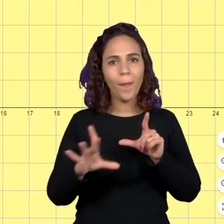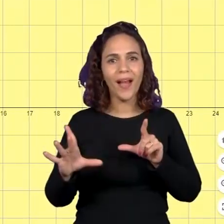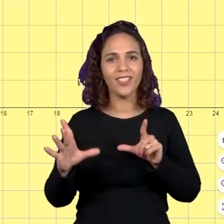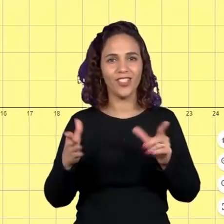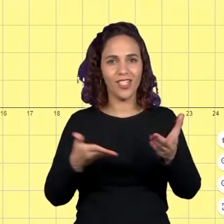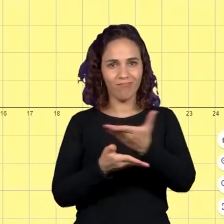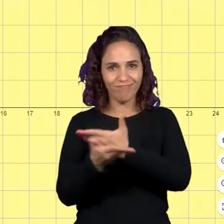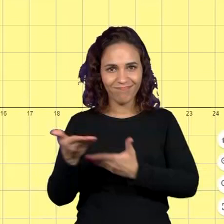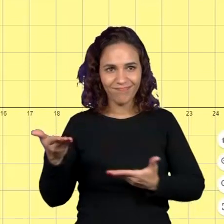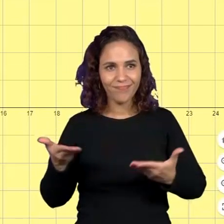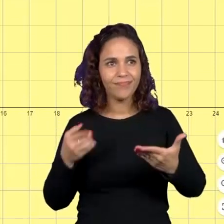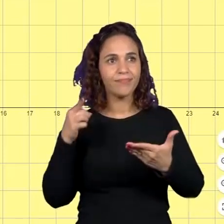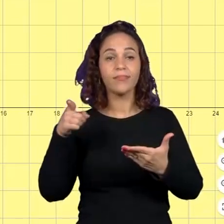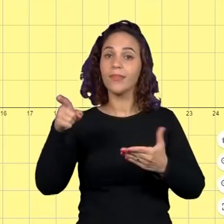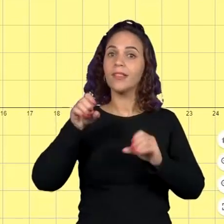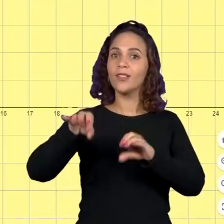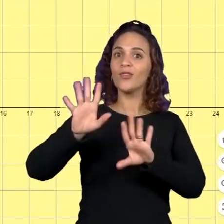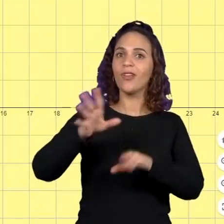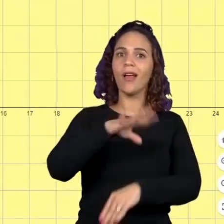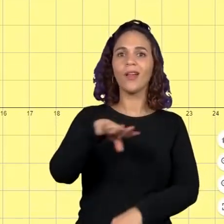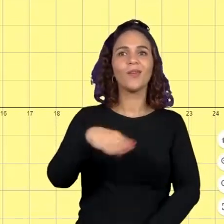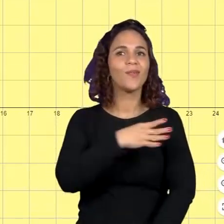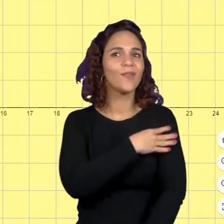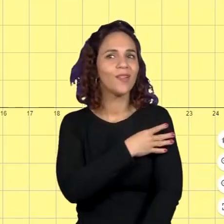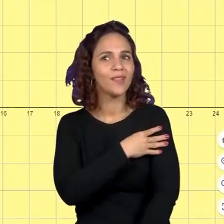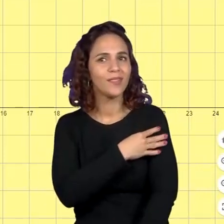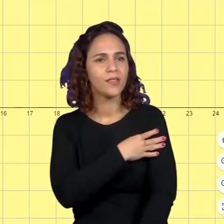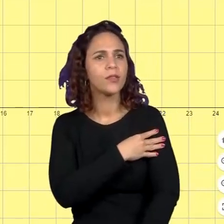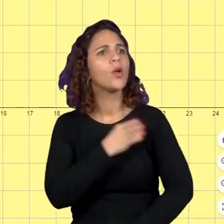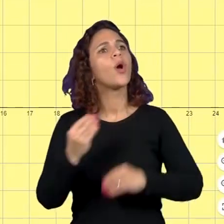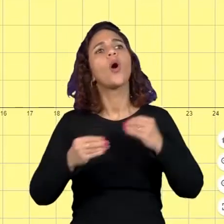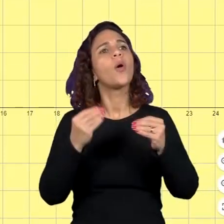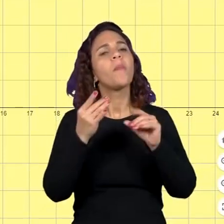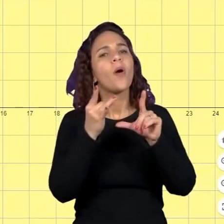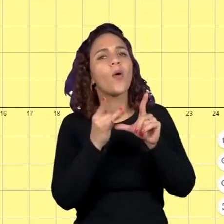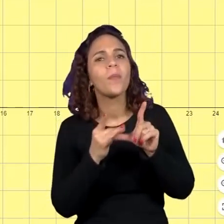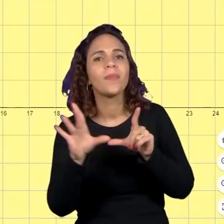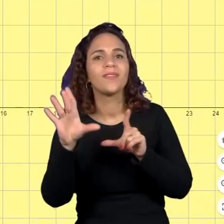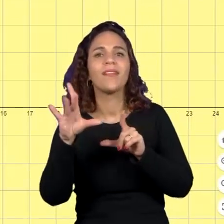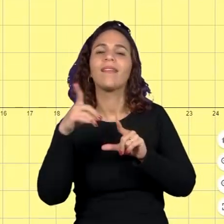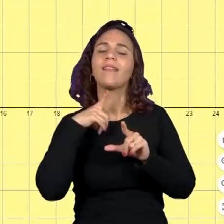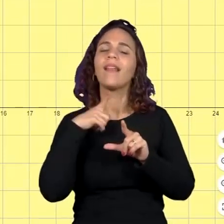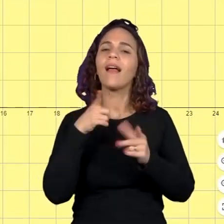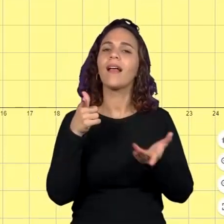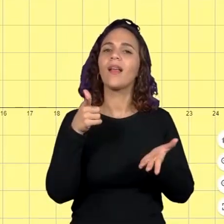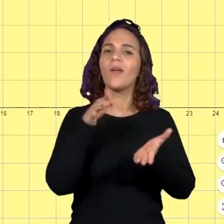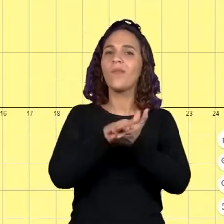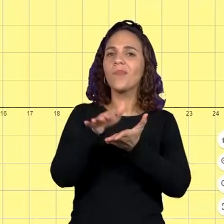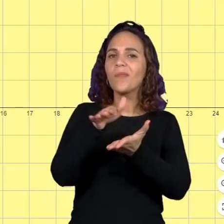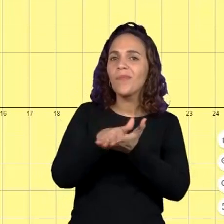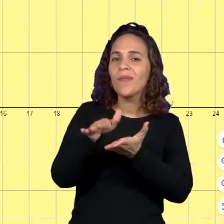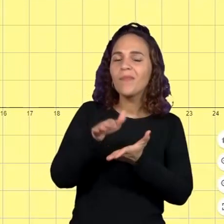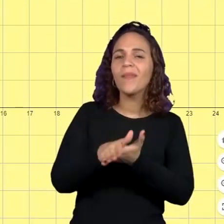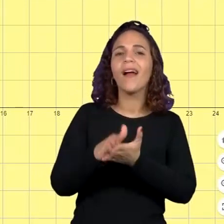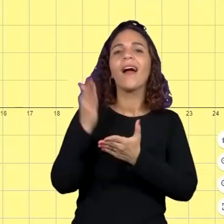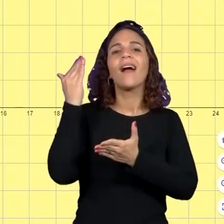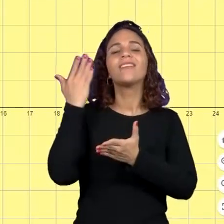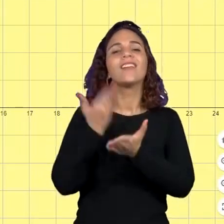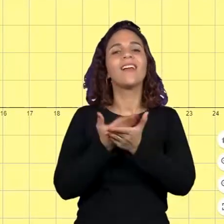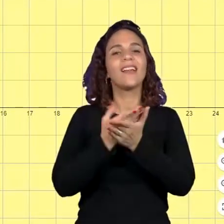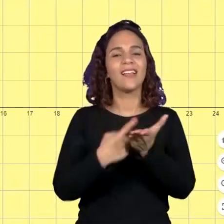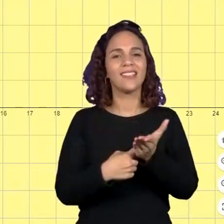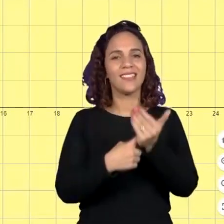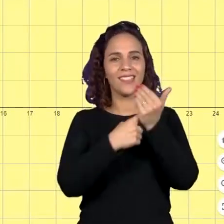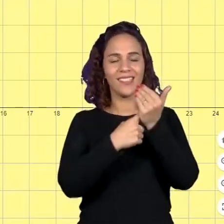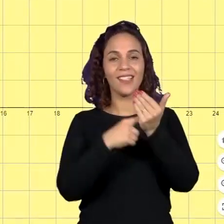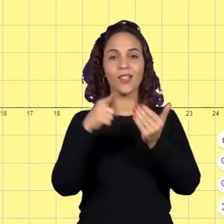ensinou os alunos lá do 4º ano, né, a publicarem alguns artigos lá Na aula de dos tecnologia. biomas, na aula de tecnologia,